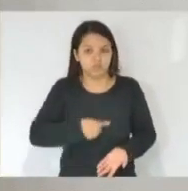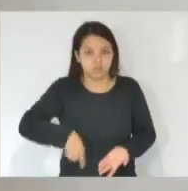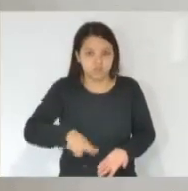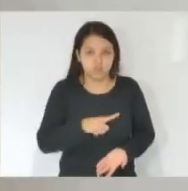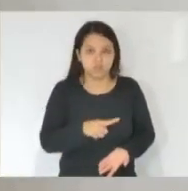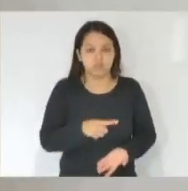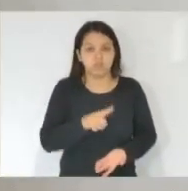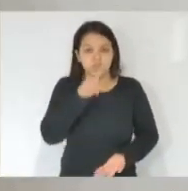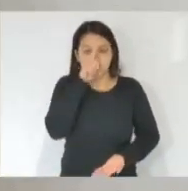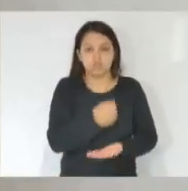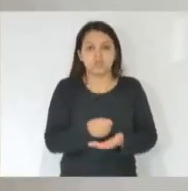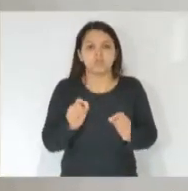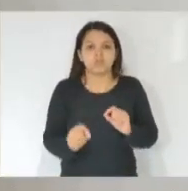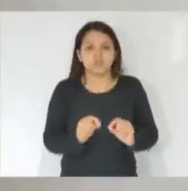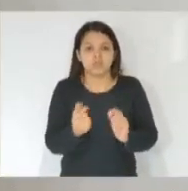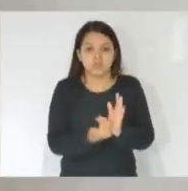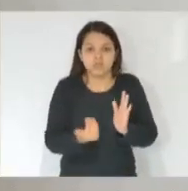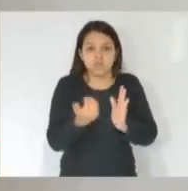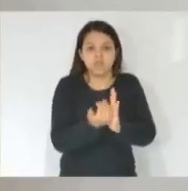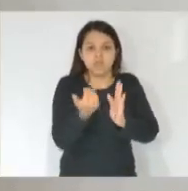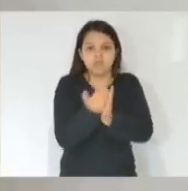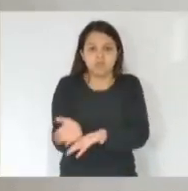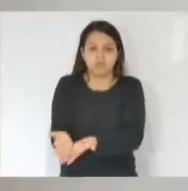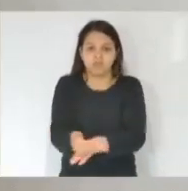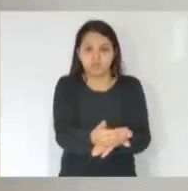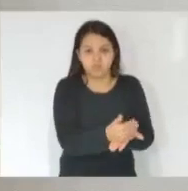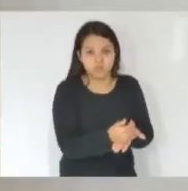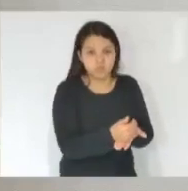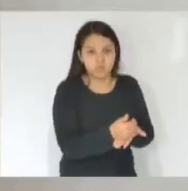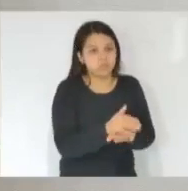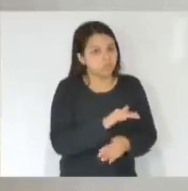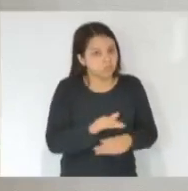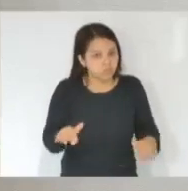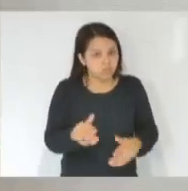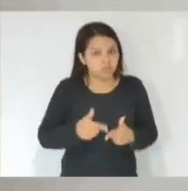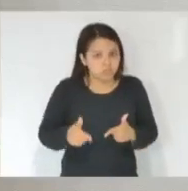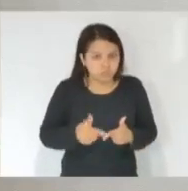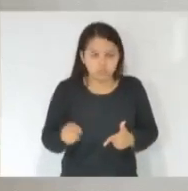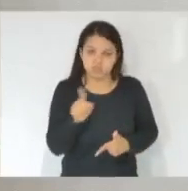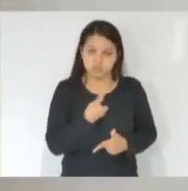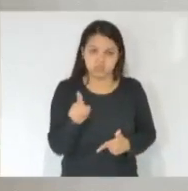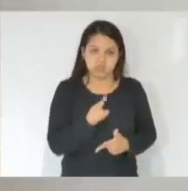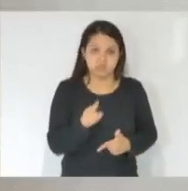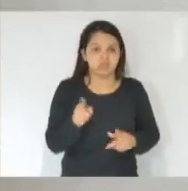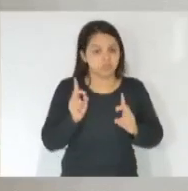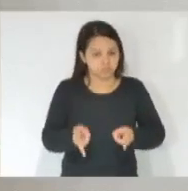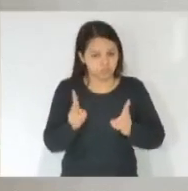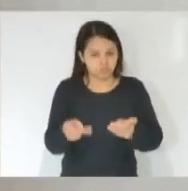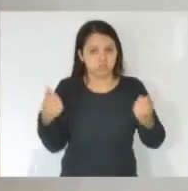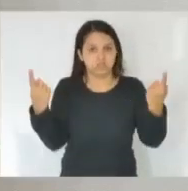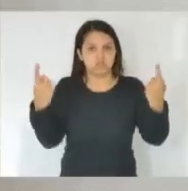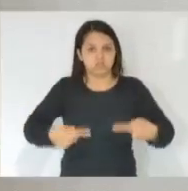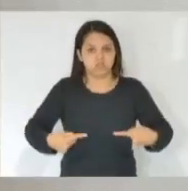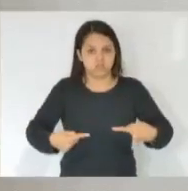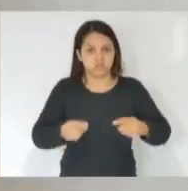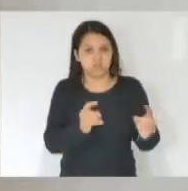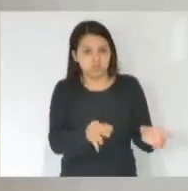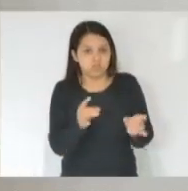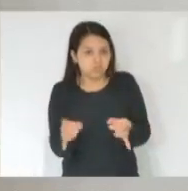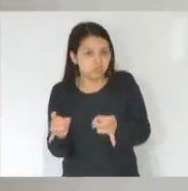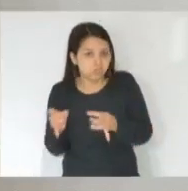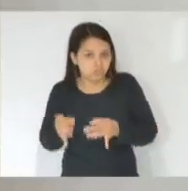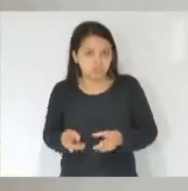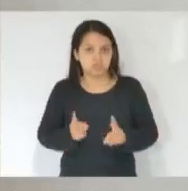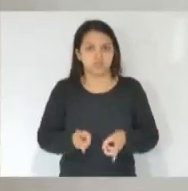aumentar a arrecadação, o nosso problema é continuar com um ambiente competitivo aos negócios, para que a gente